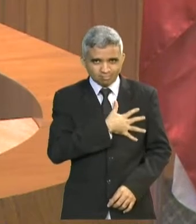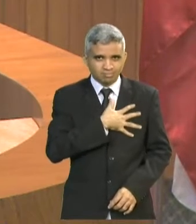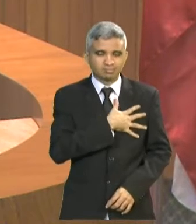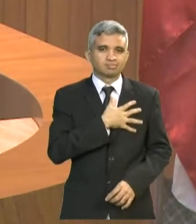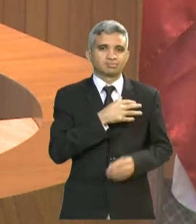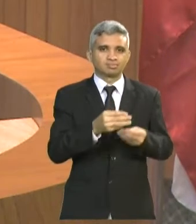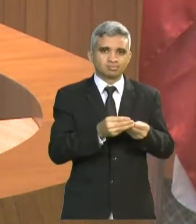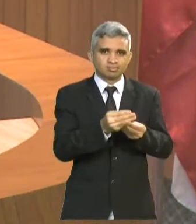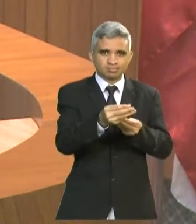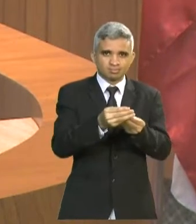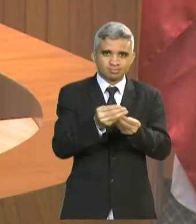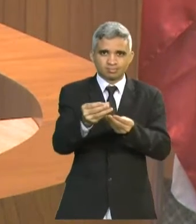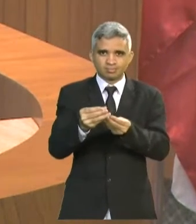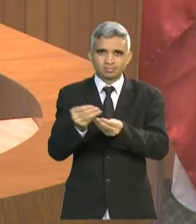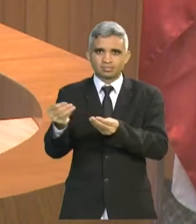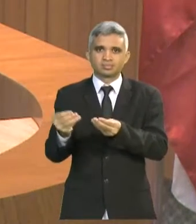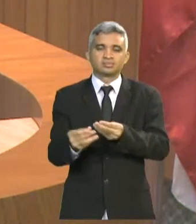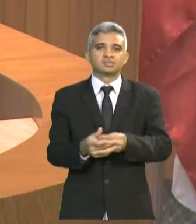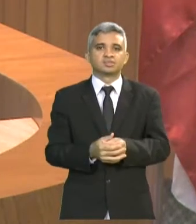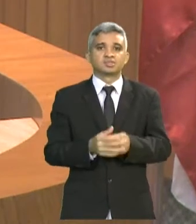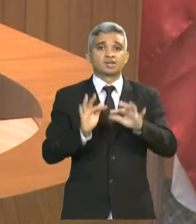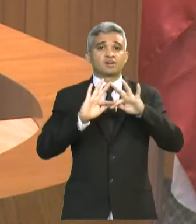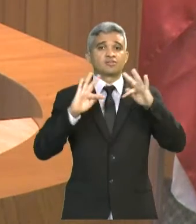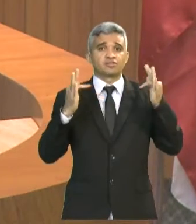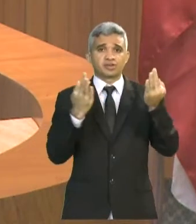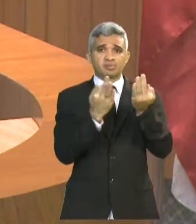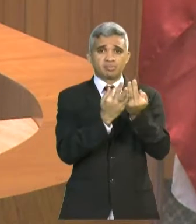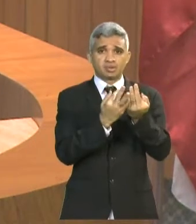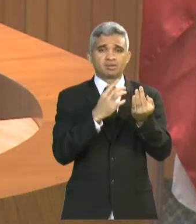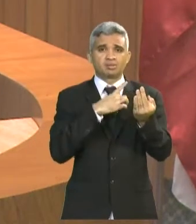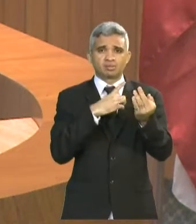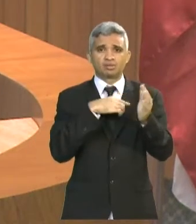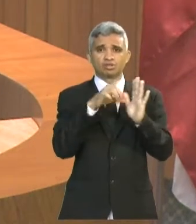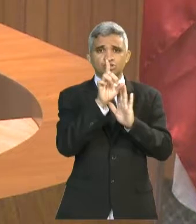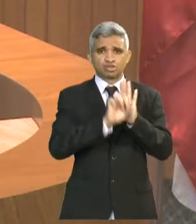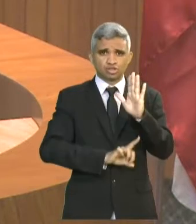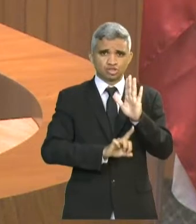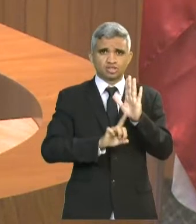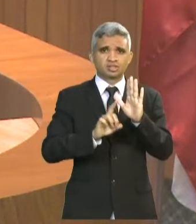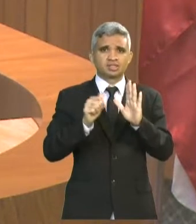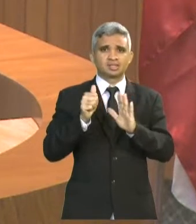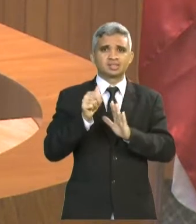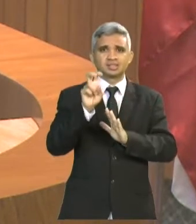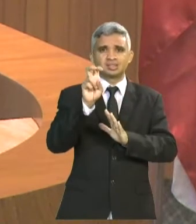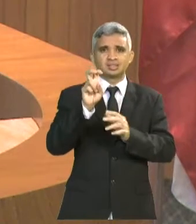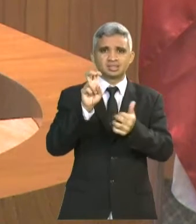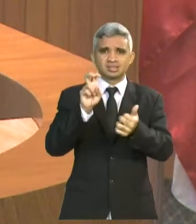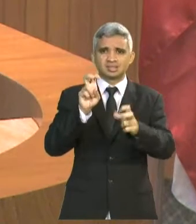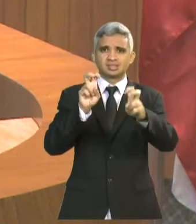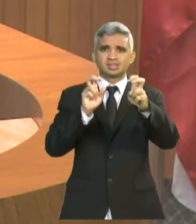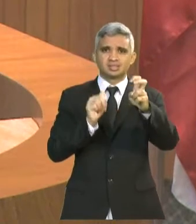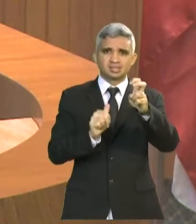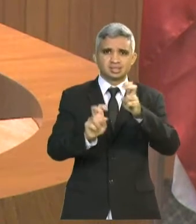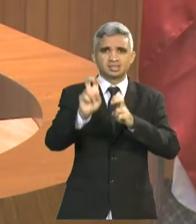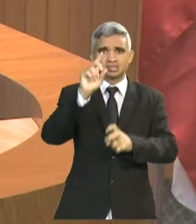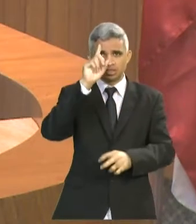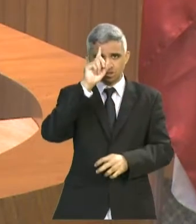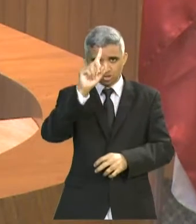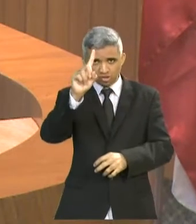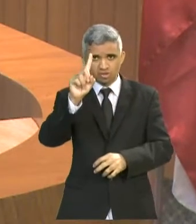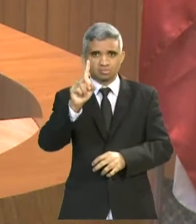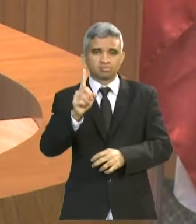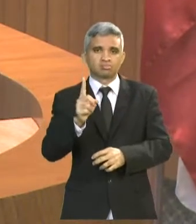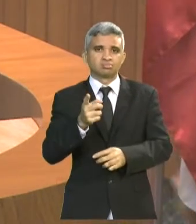diretrizes, né, que cada família tem direito a cada 15 dias. E também eu quero destacar, deputado Vinícius Louro,